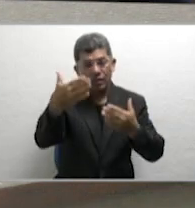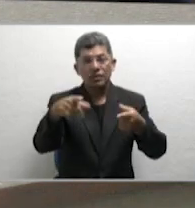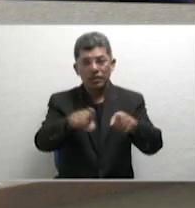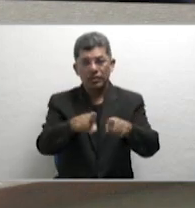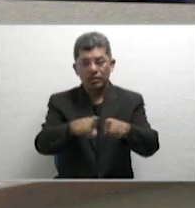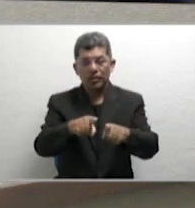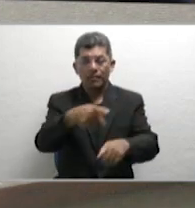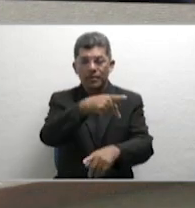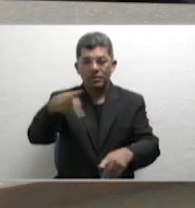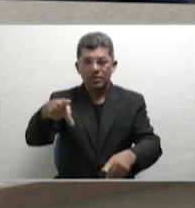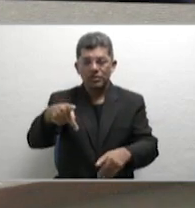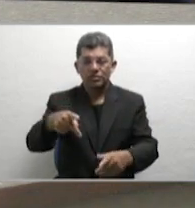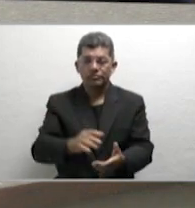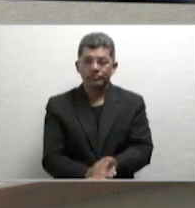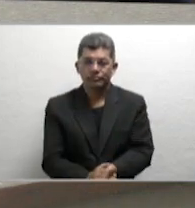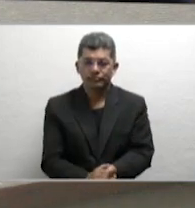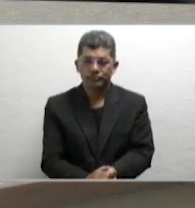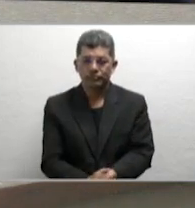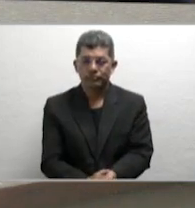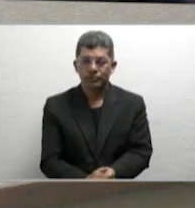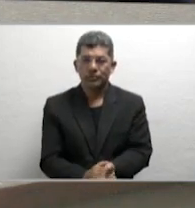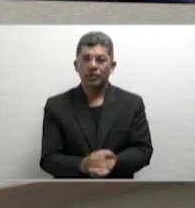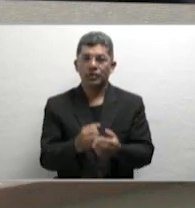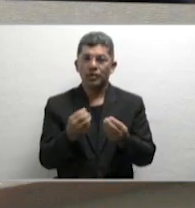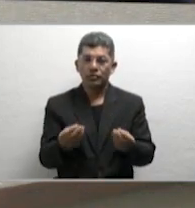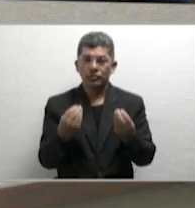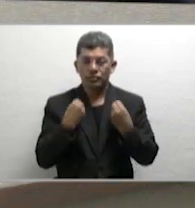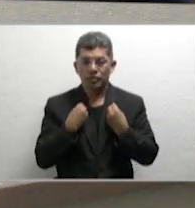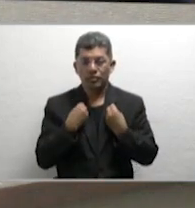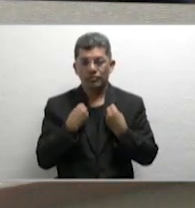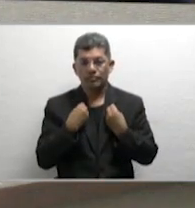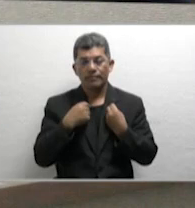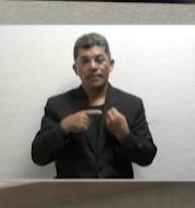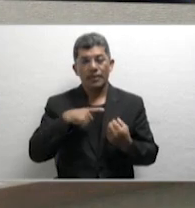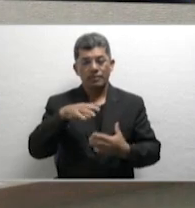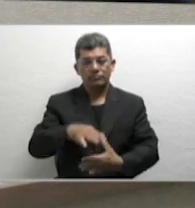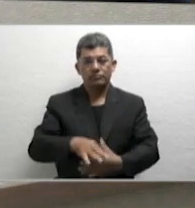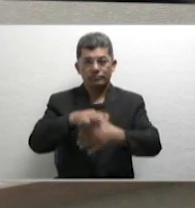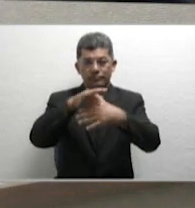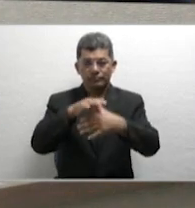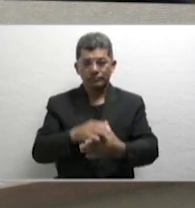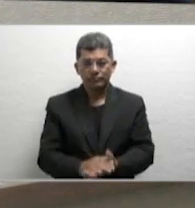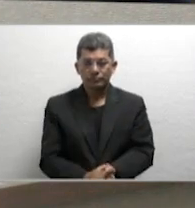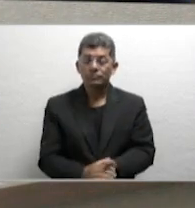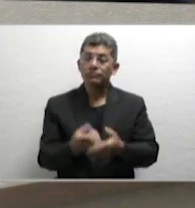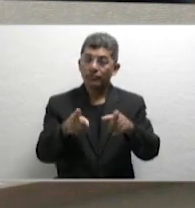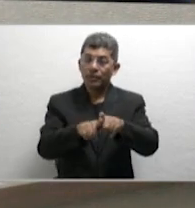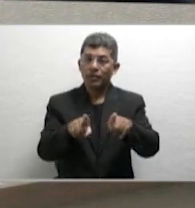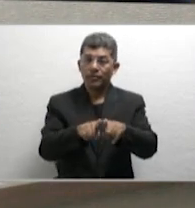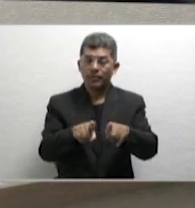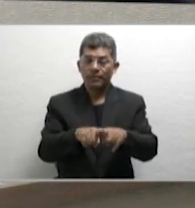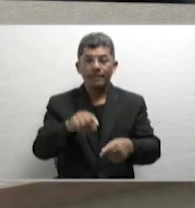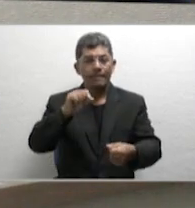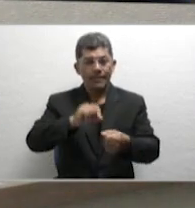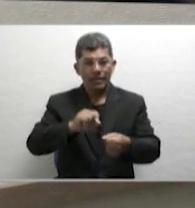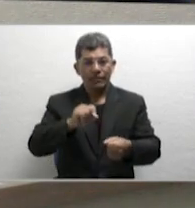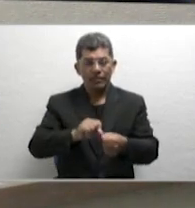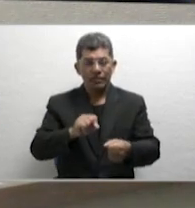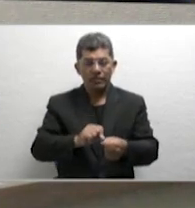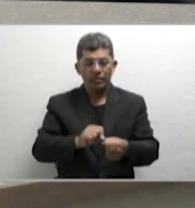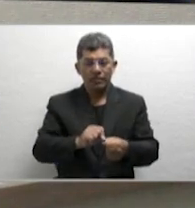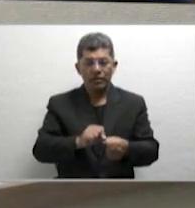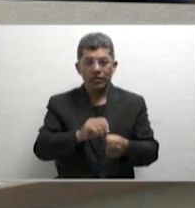presidência que nos possibilitou estar à frente dela. e também fazer referência ao